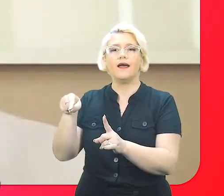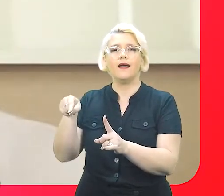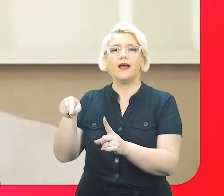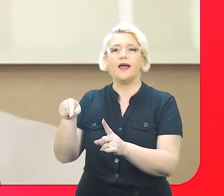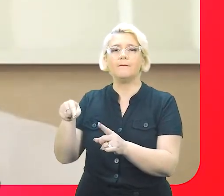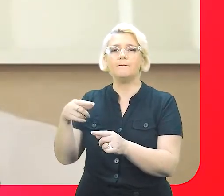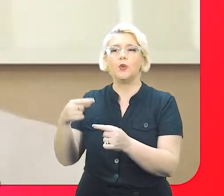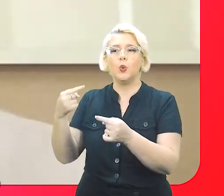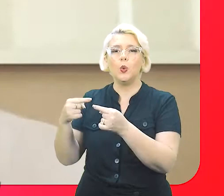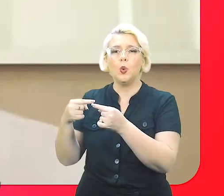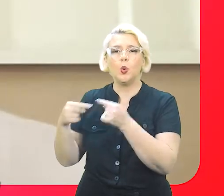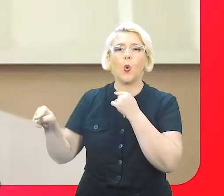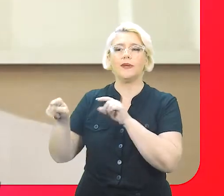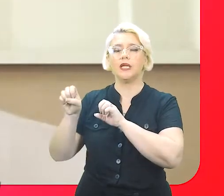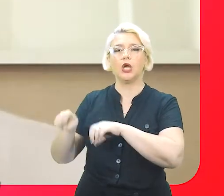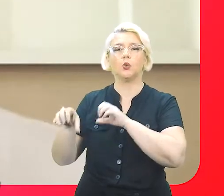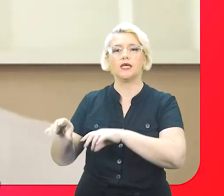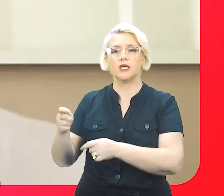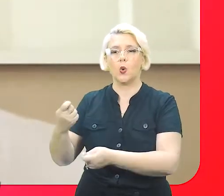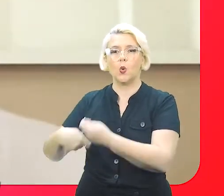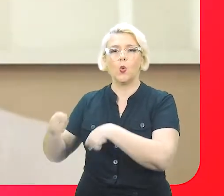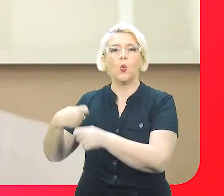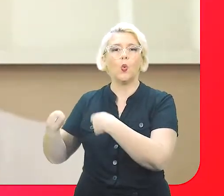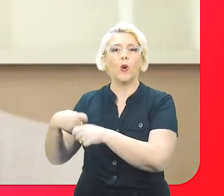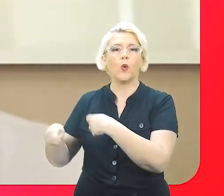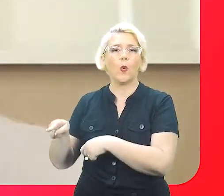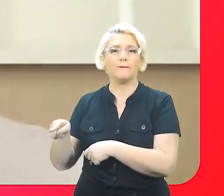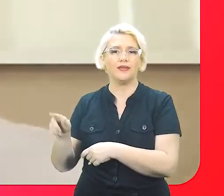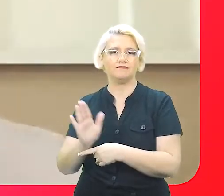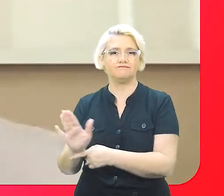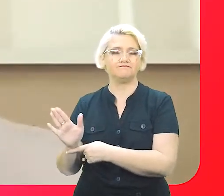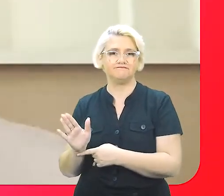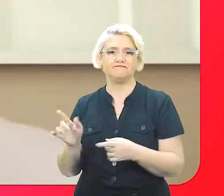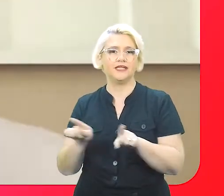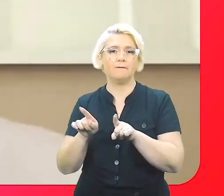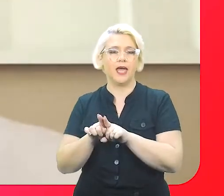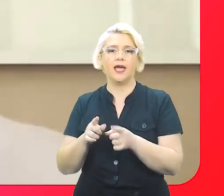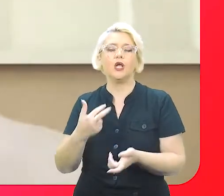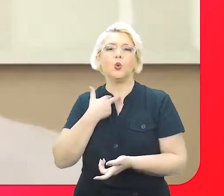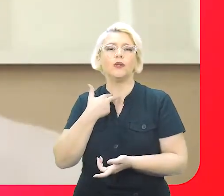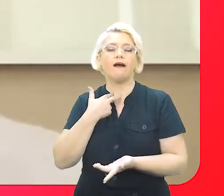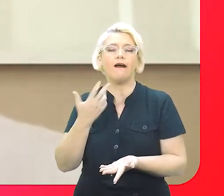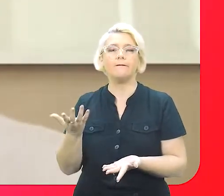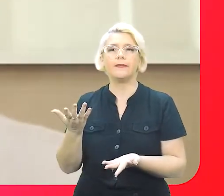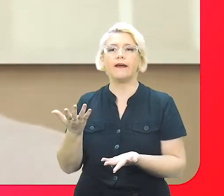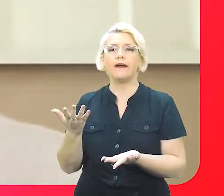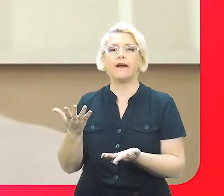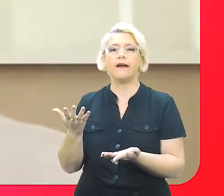mercantilista de uma educação neoliberal, como não serve também